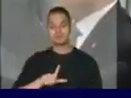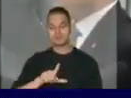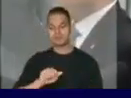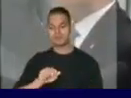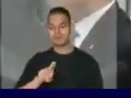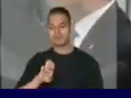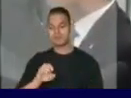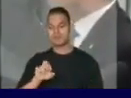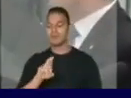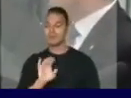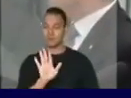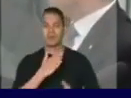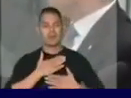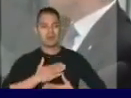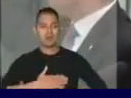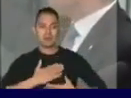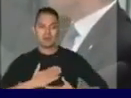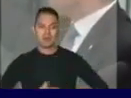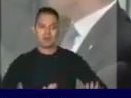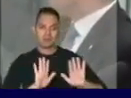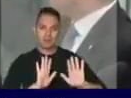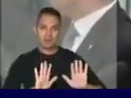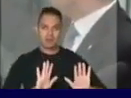deputado Glauber, só um pouquinho, calma.